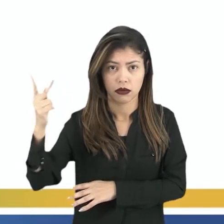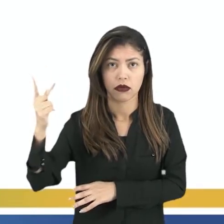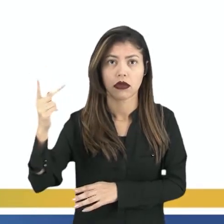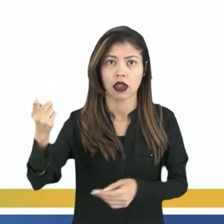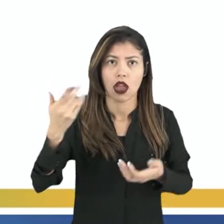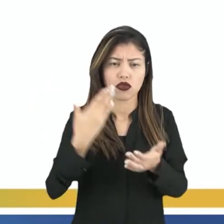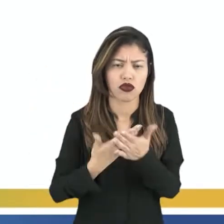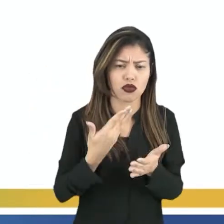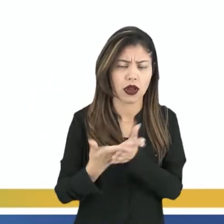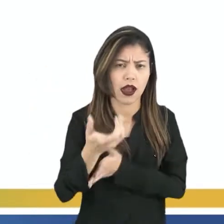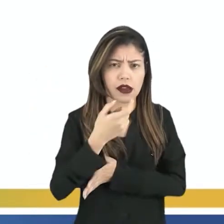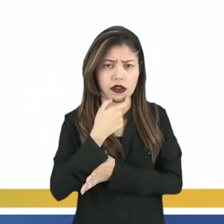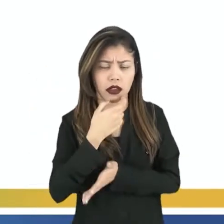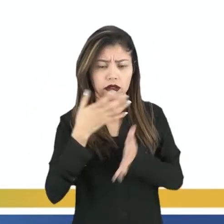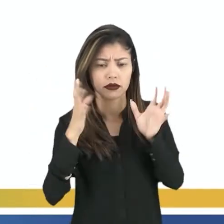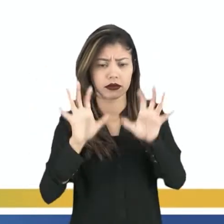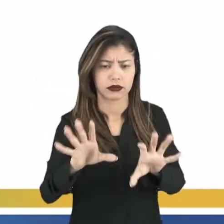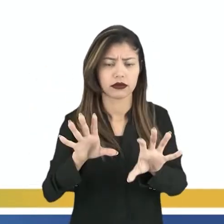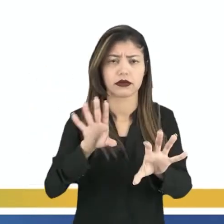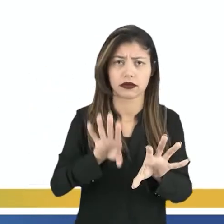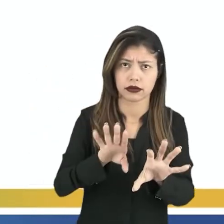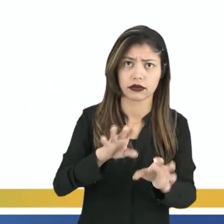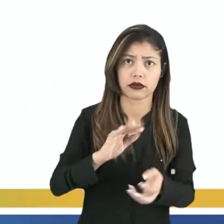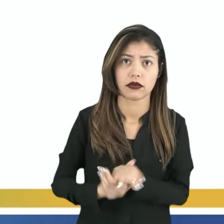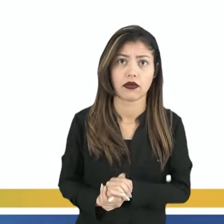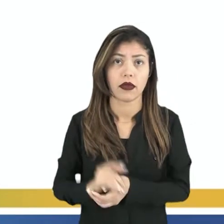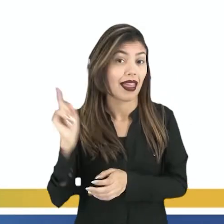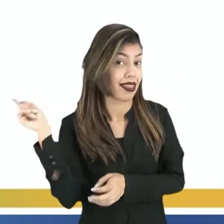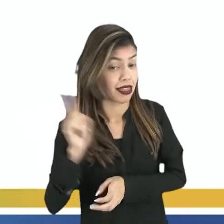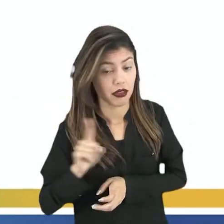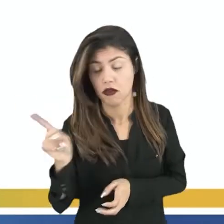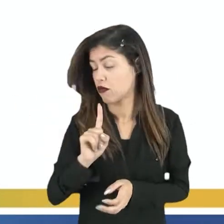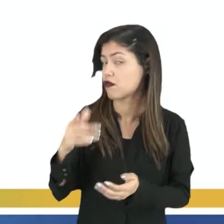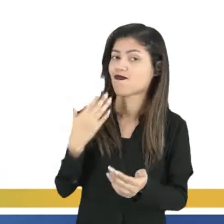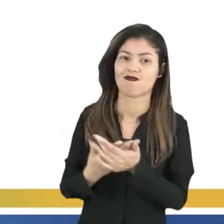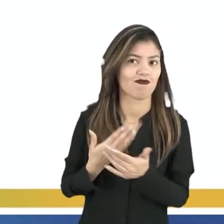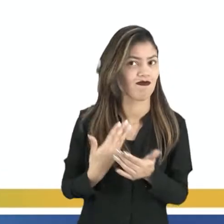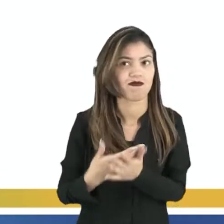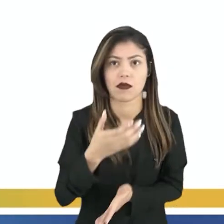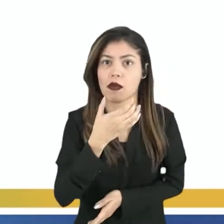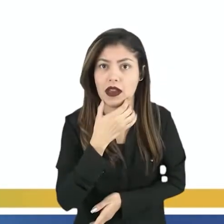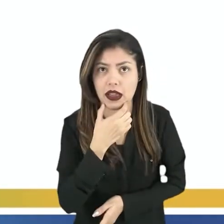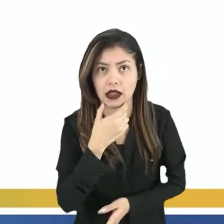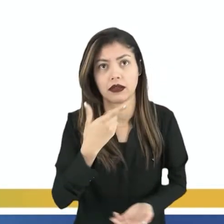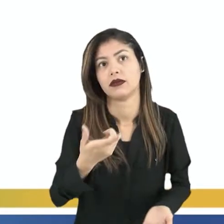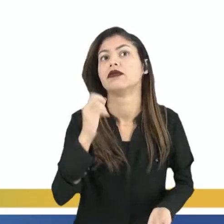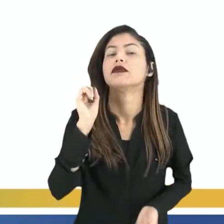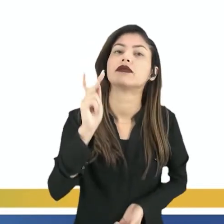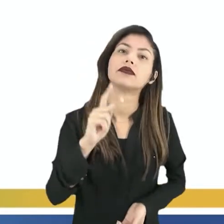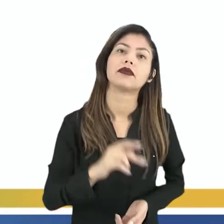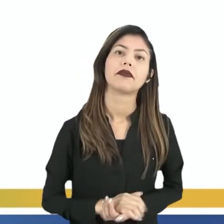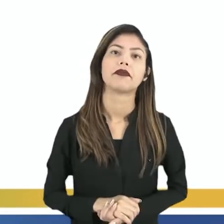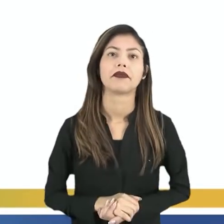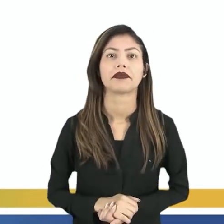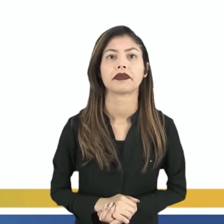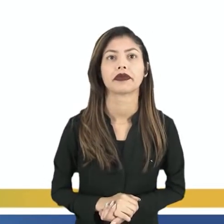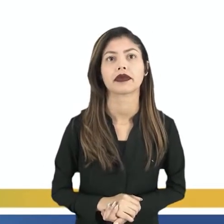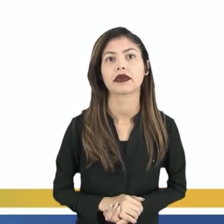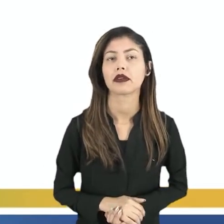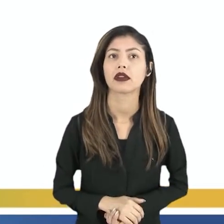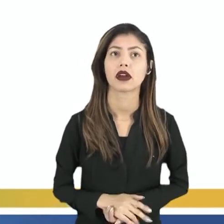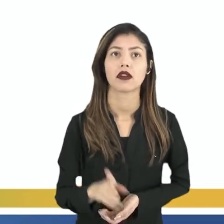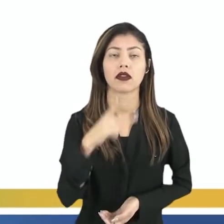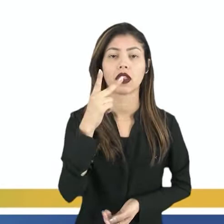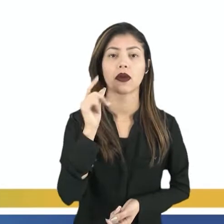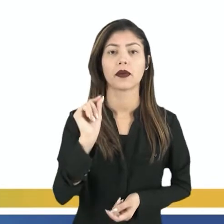na negativa, she isn't studying English. Ela não está estudando inglês, ok? Agora vamos falar um